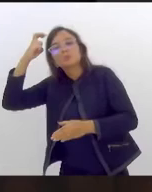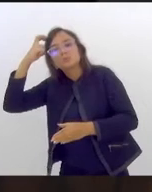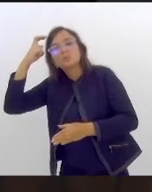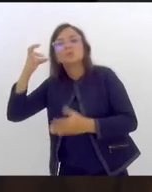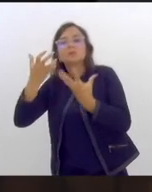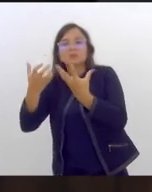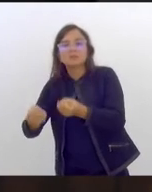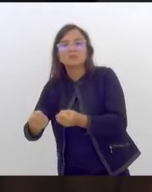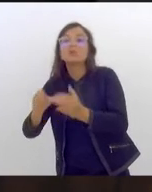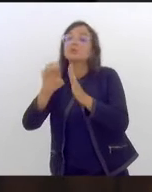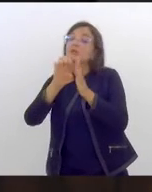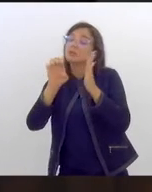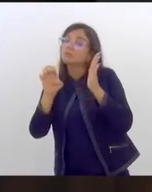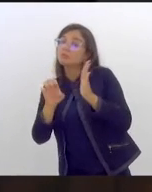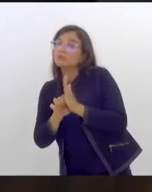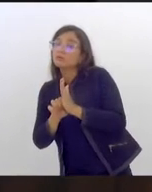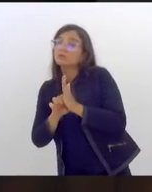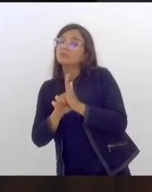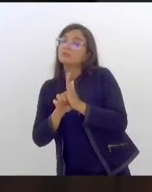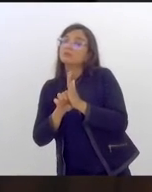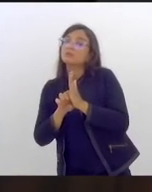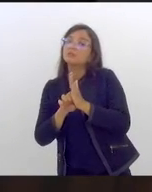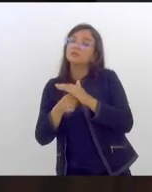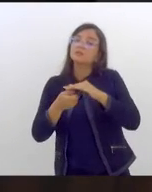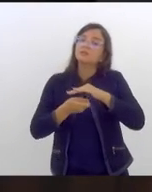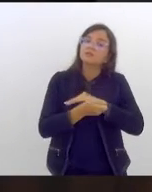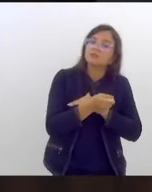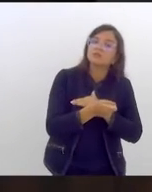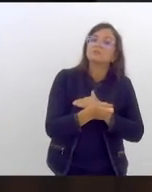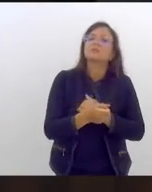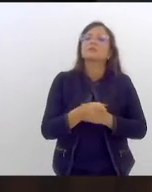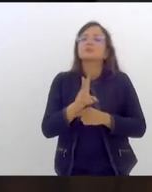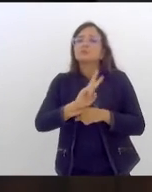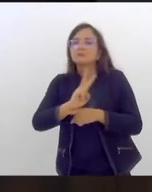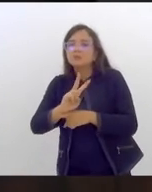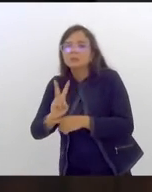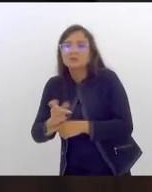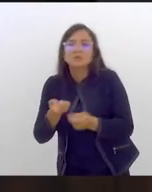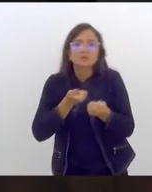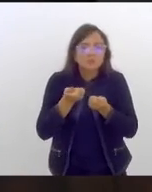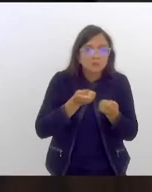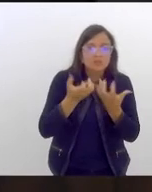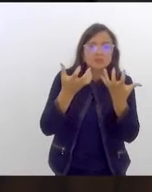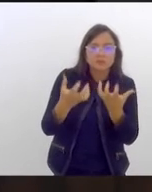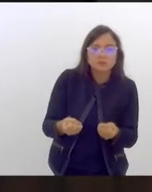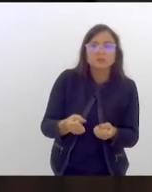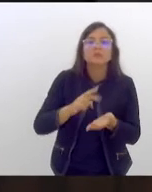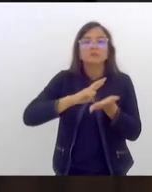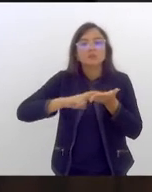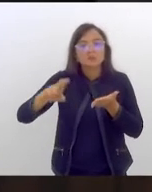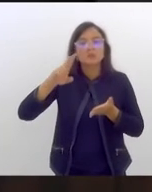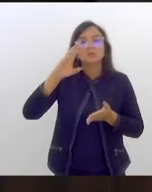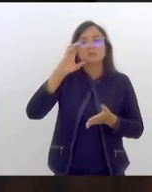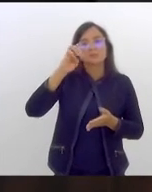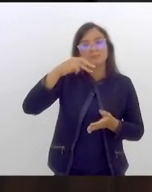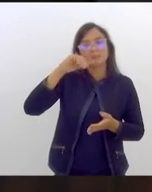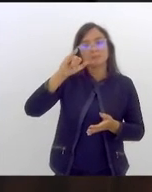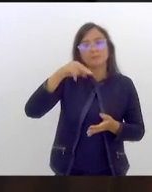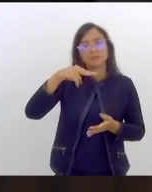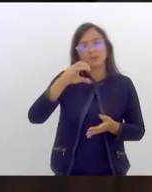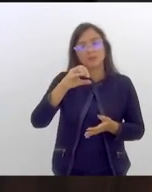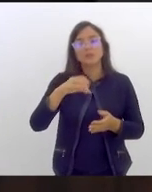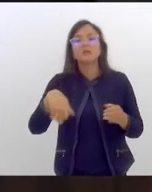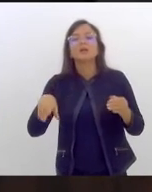com emendas de orçamento financeiroização financeira e controle favorável ela todo deputado Carlos Monteiro